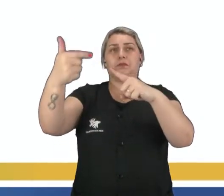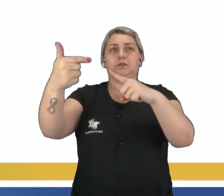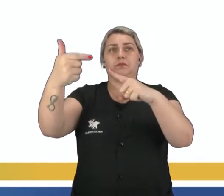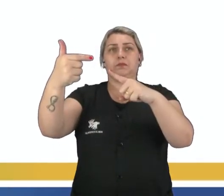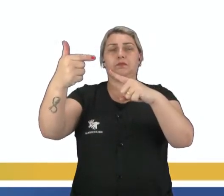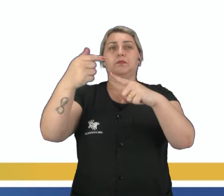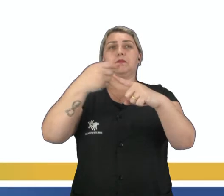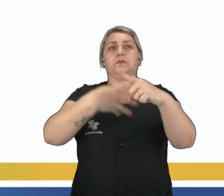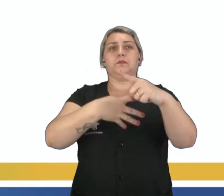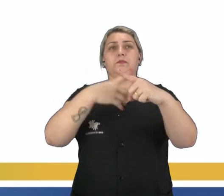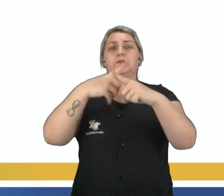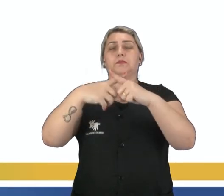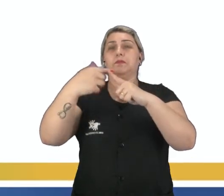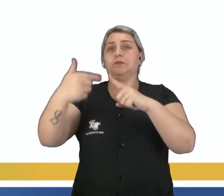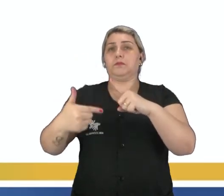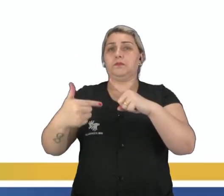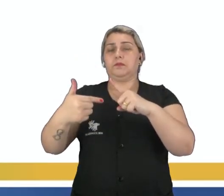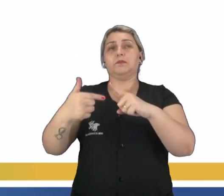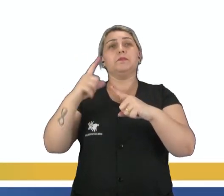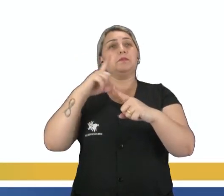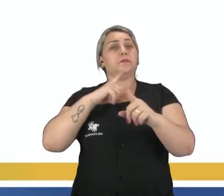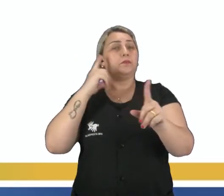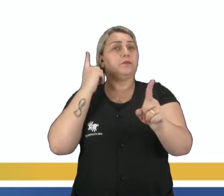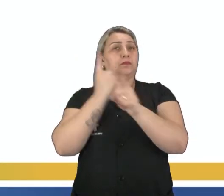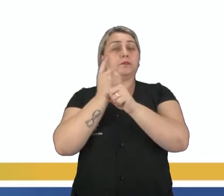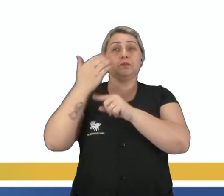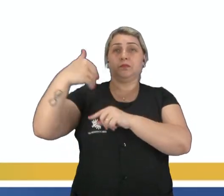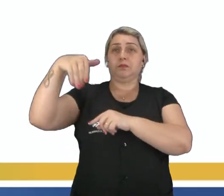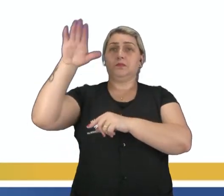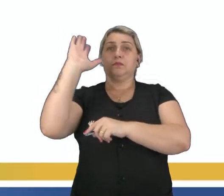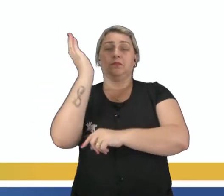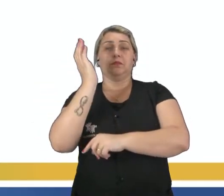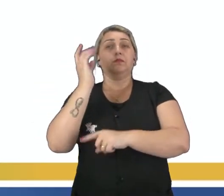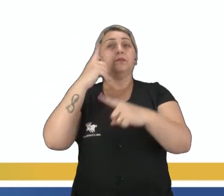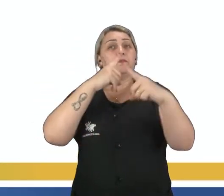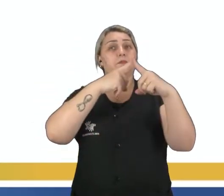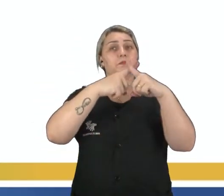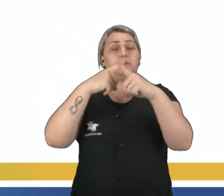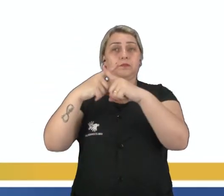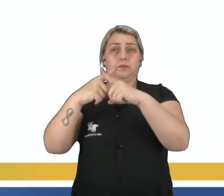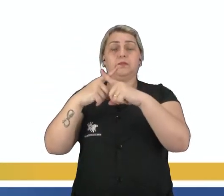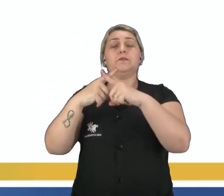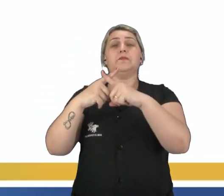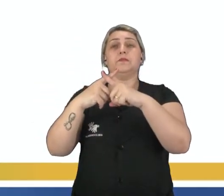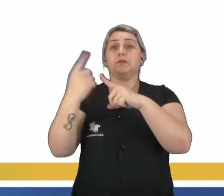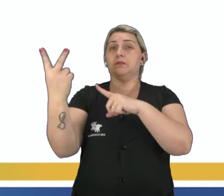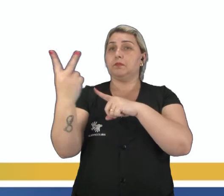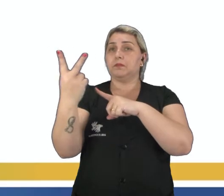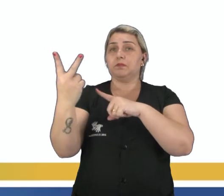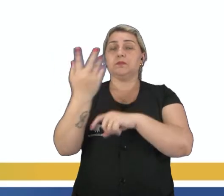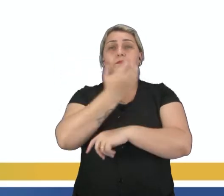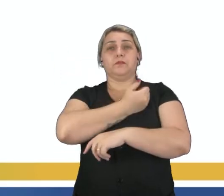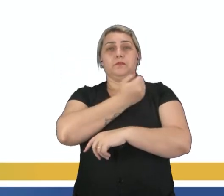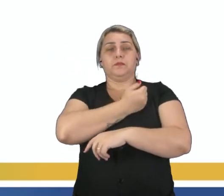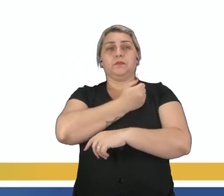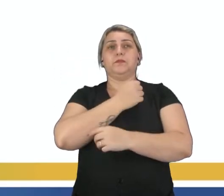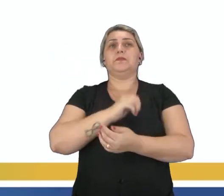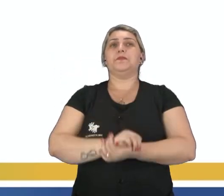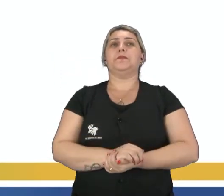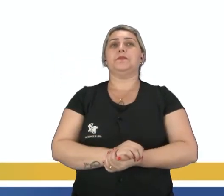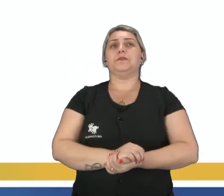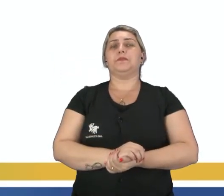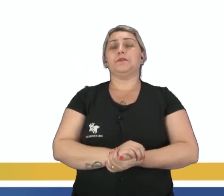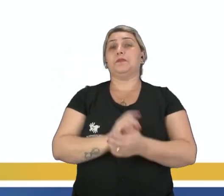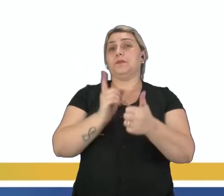2 e 4 vezes 2. Aqui eu tenho que encontrar o maior múltiplo comum entre eles, né? Primeiro